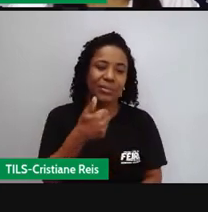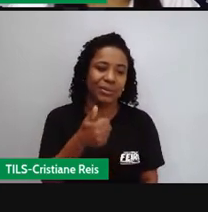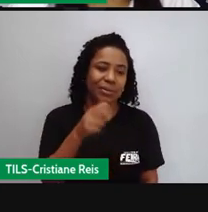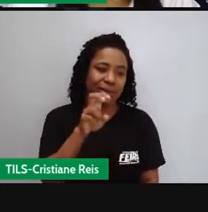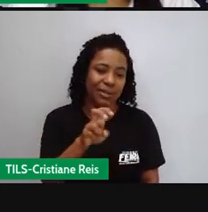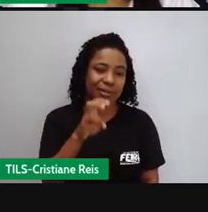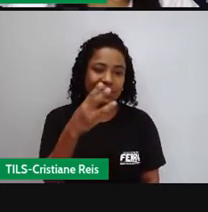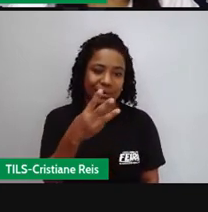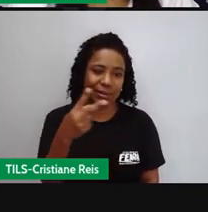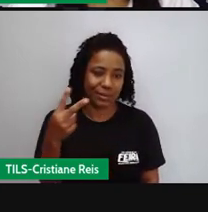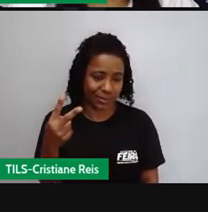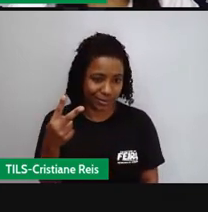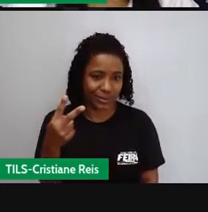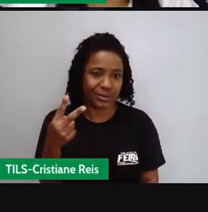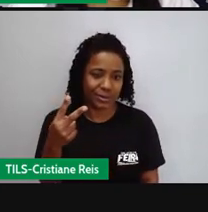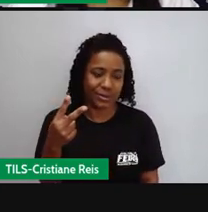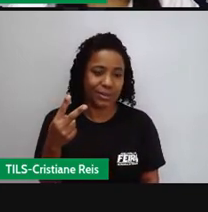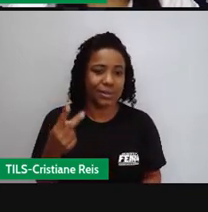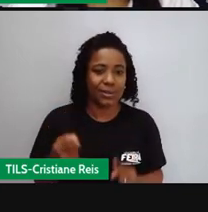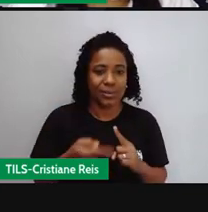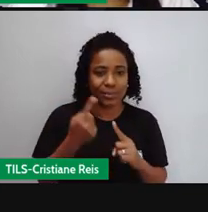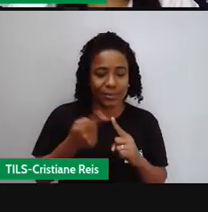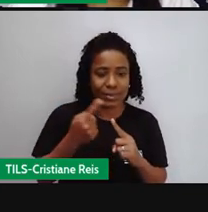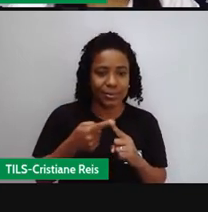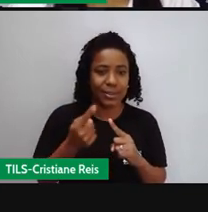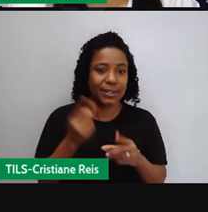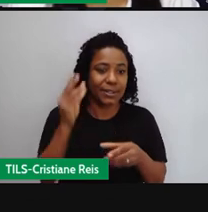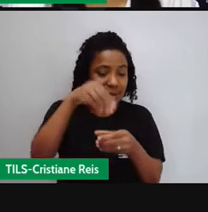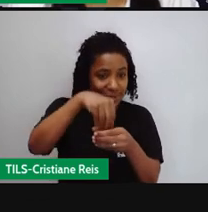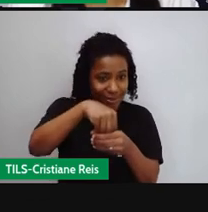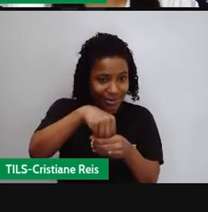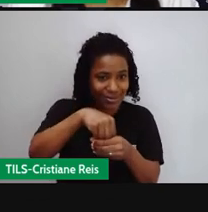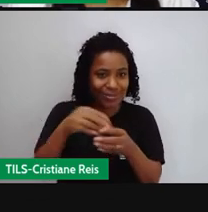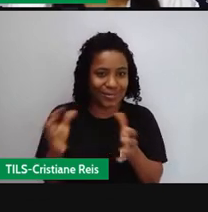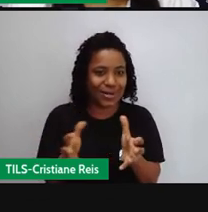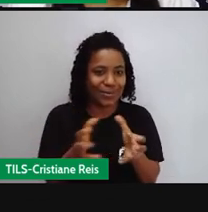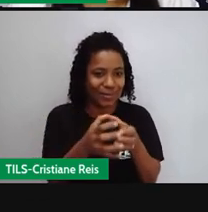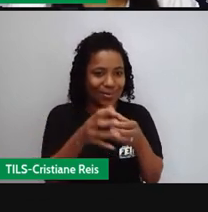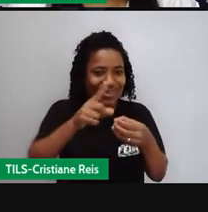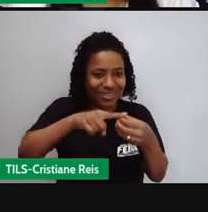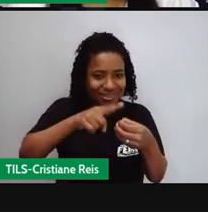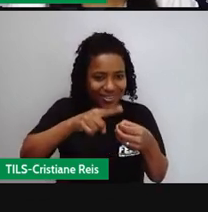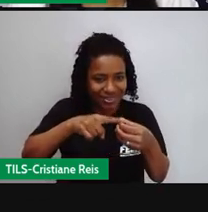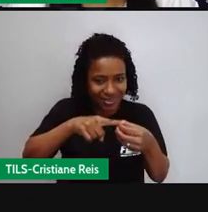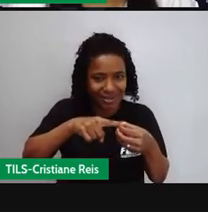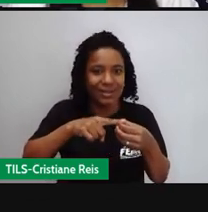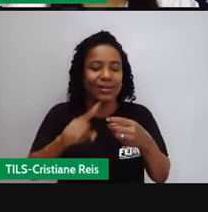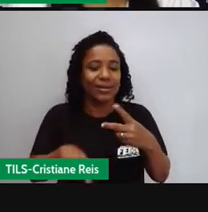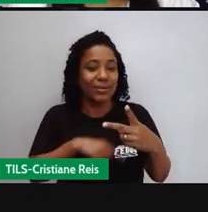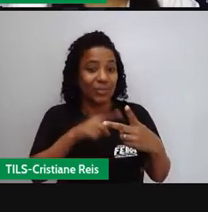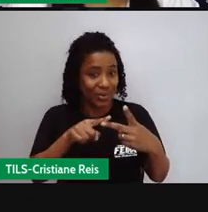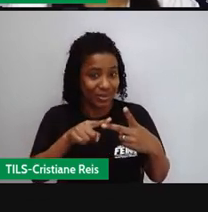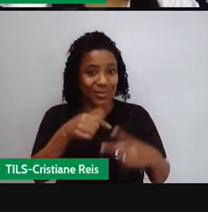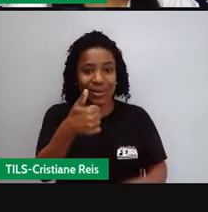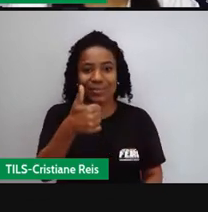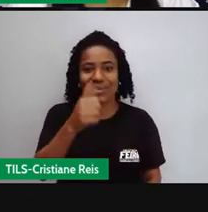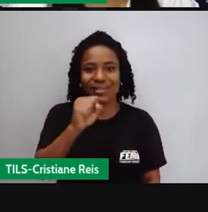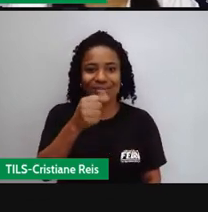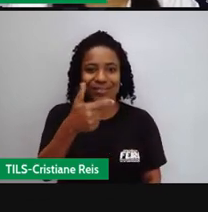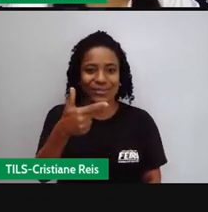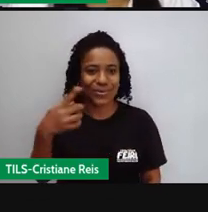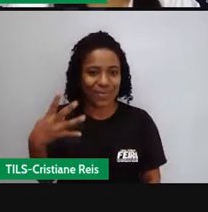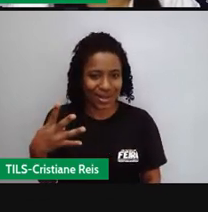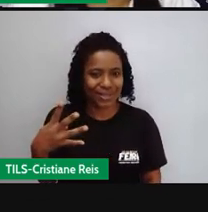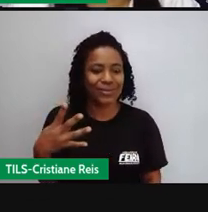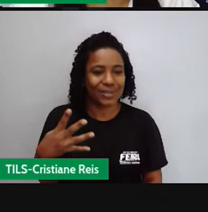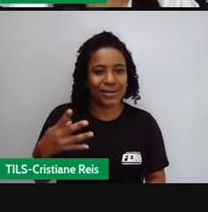primeira eleição para a escolha do Conselho da Vila. Em 1824, voto obrigatório para homens maiores de